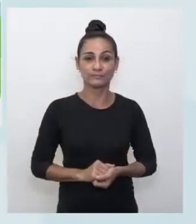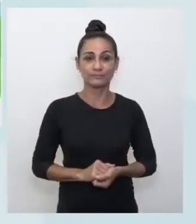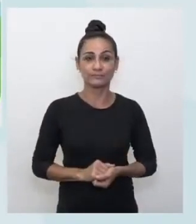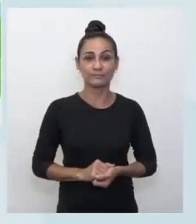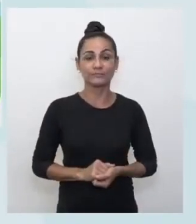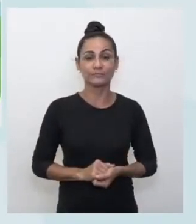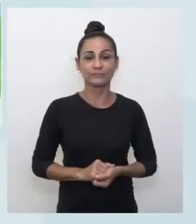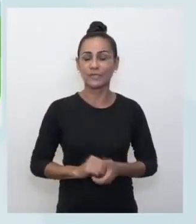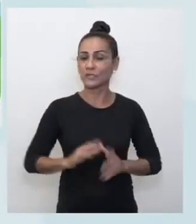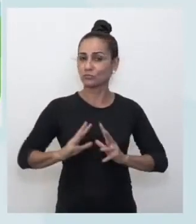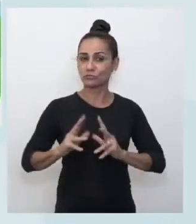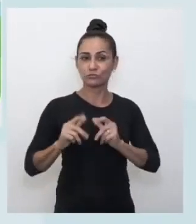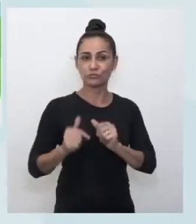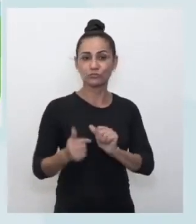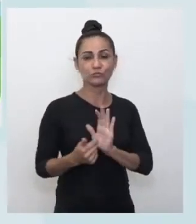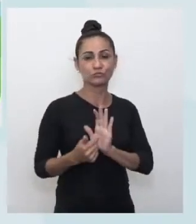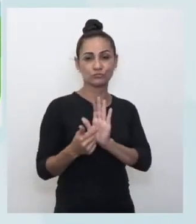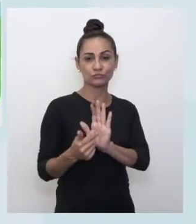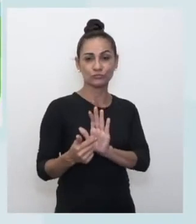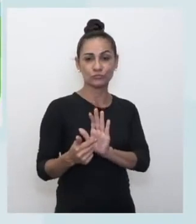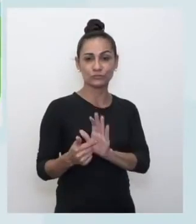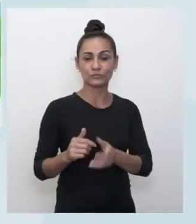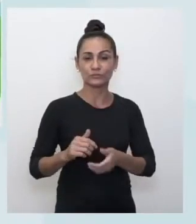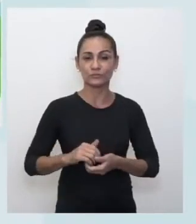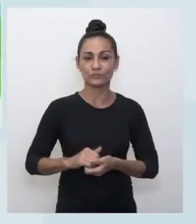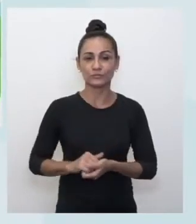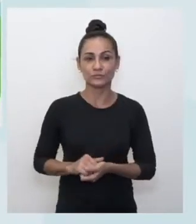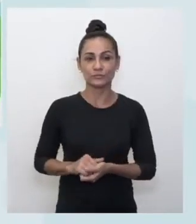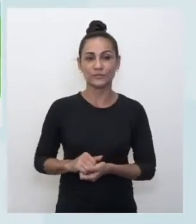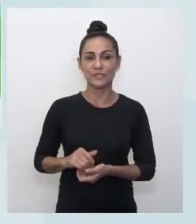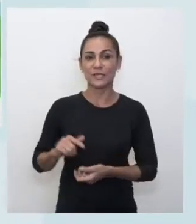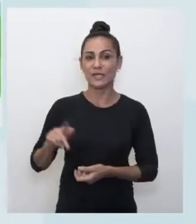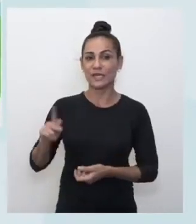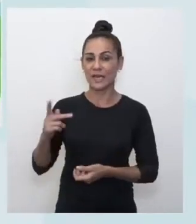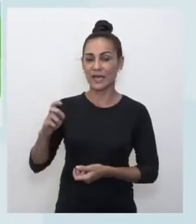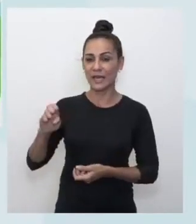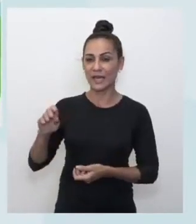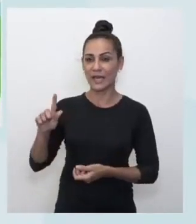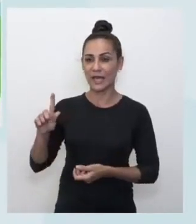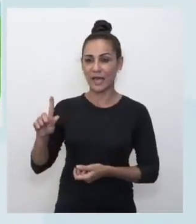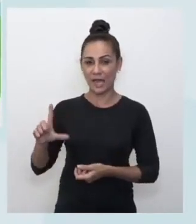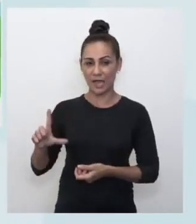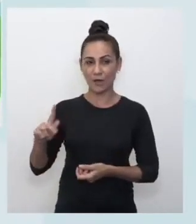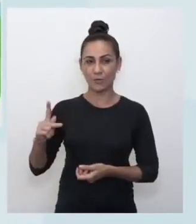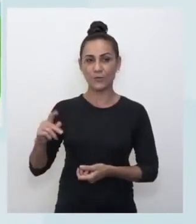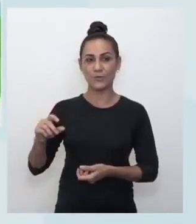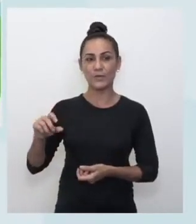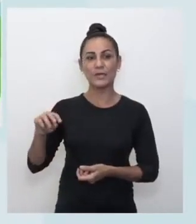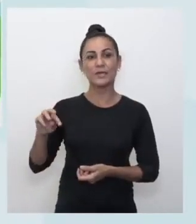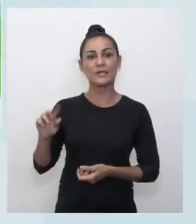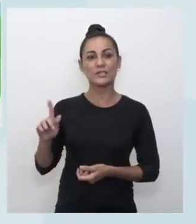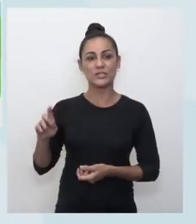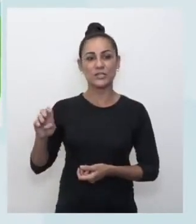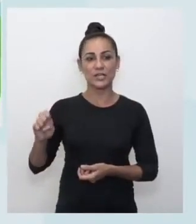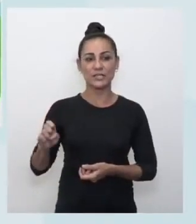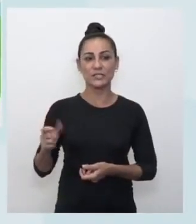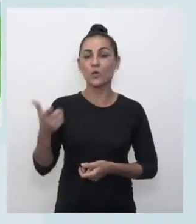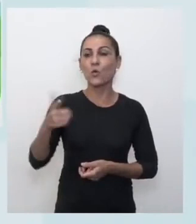pra gente estão aqui aparecendo. The other guy replies. O outro cara